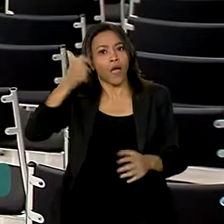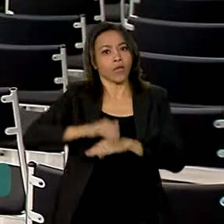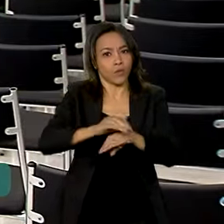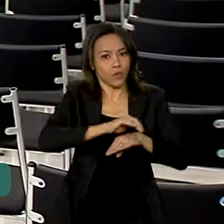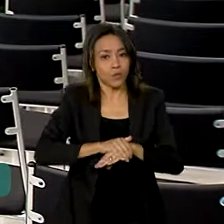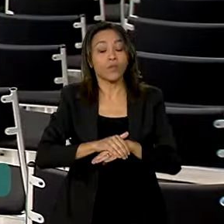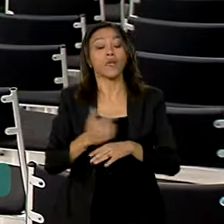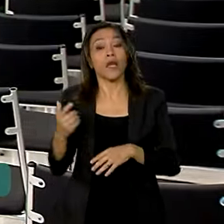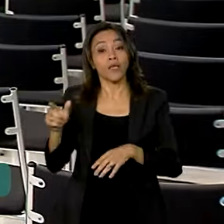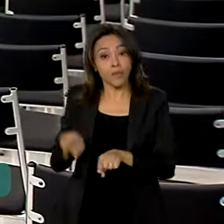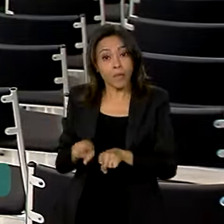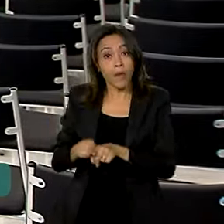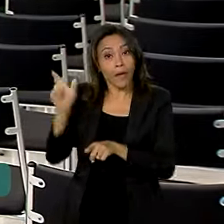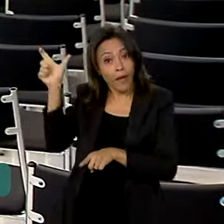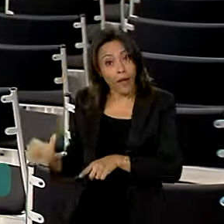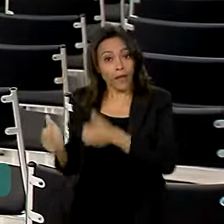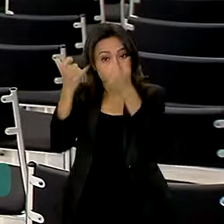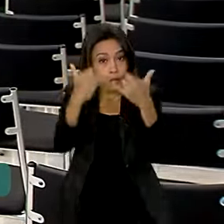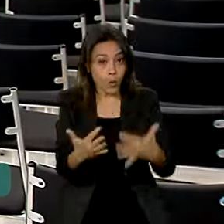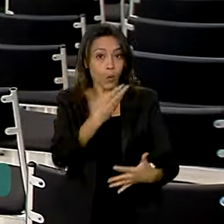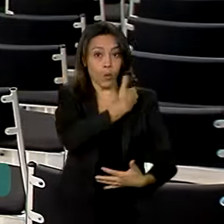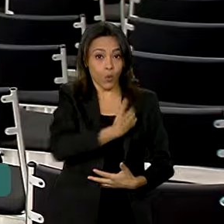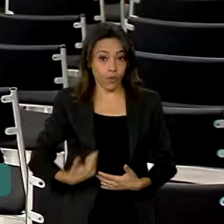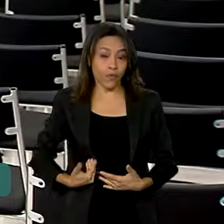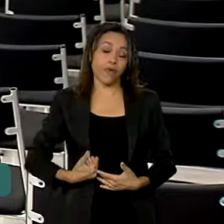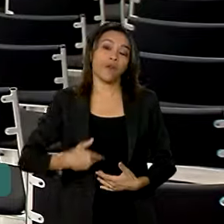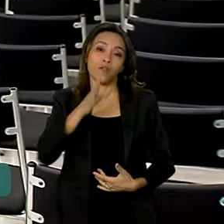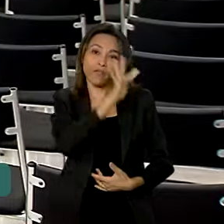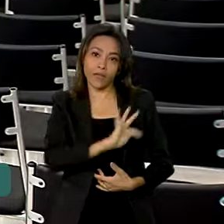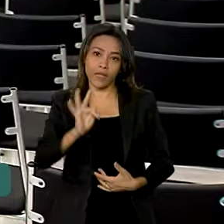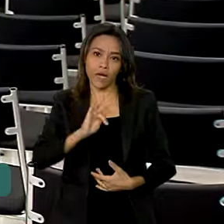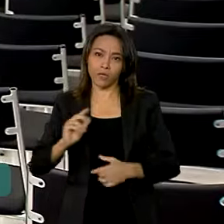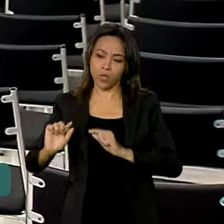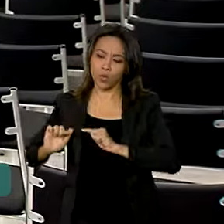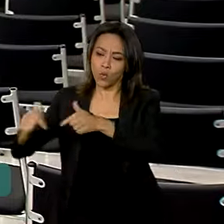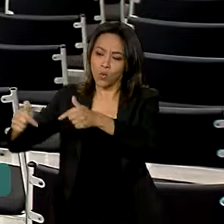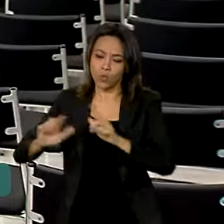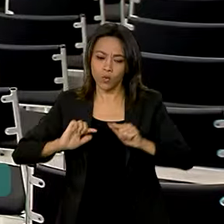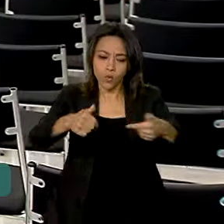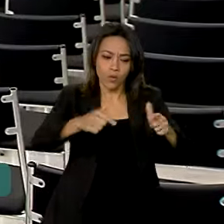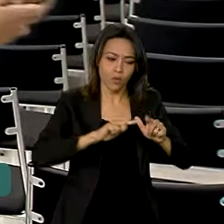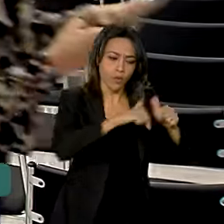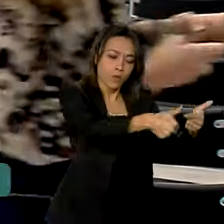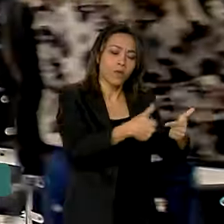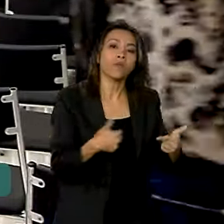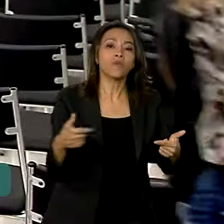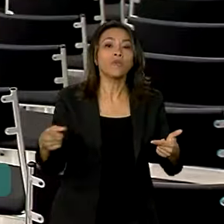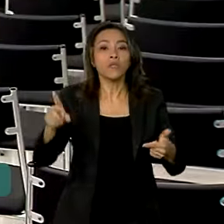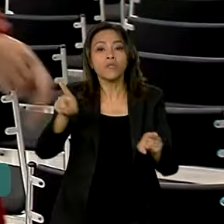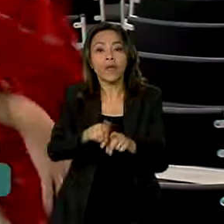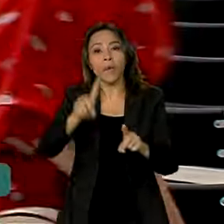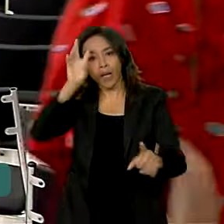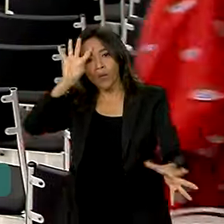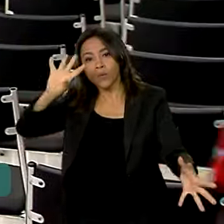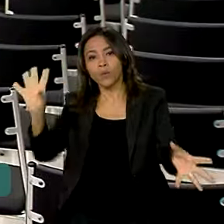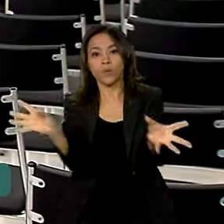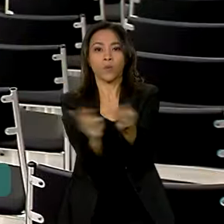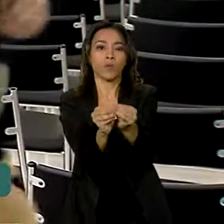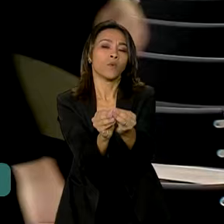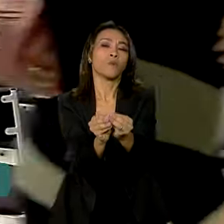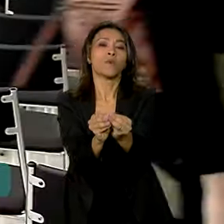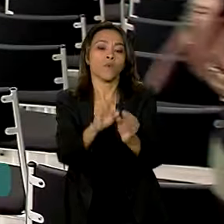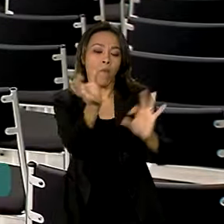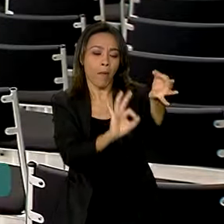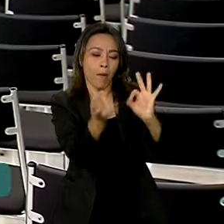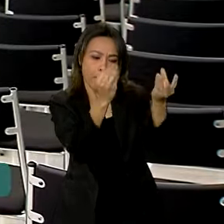também apontou que o governo federal tem agido em diferentes frentes, inclusive está concluindo a atualização da Estratégia Nacional